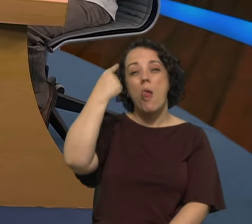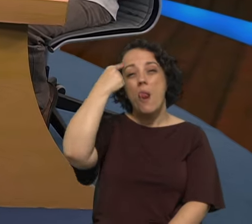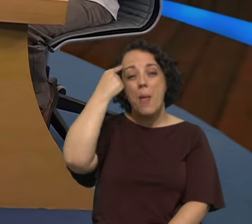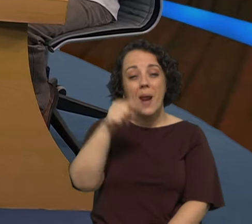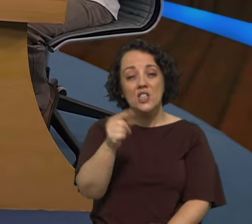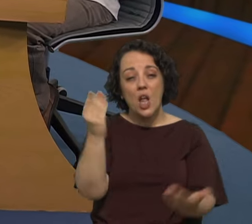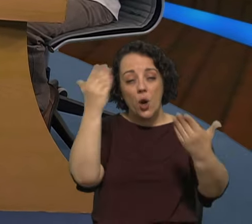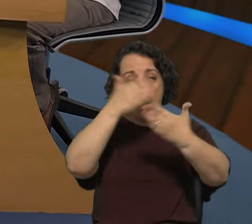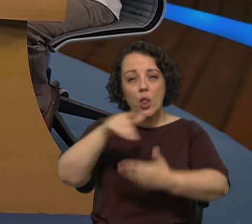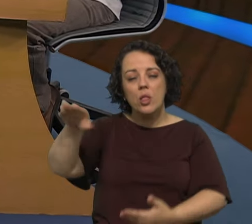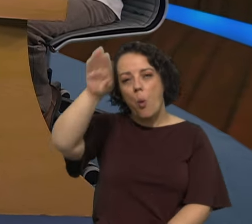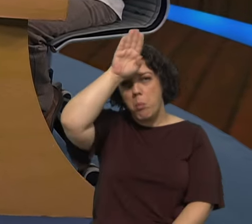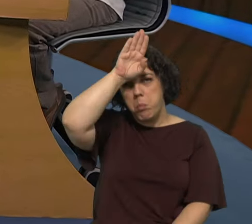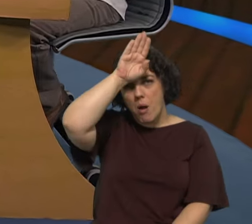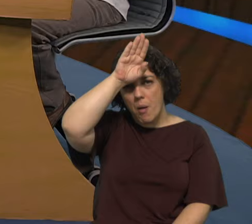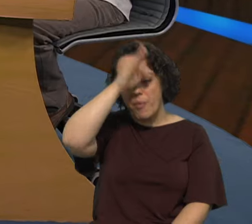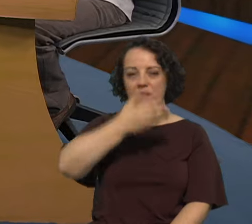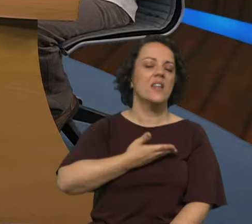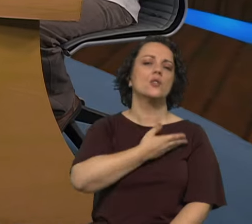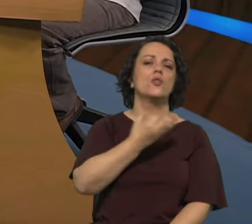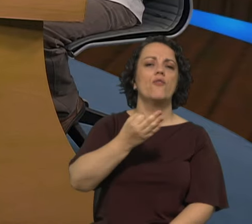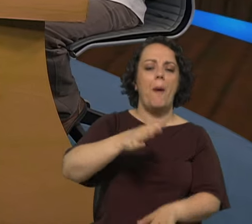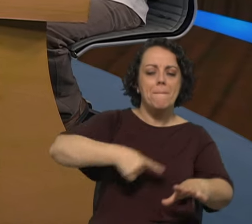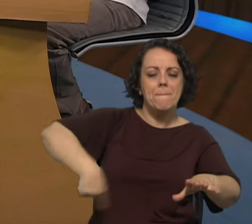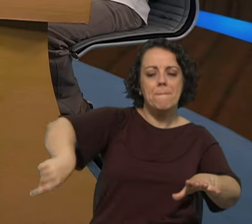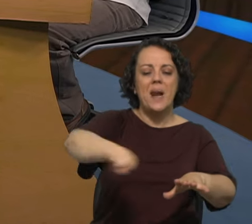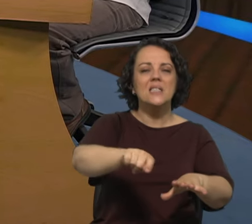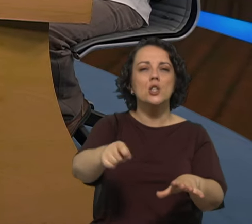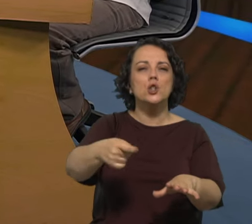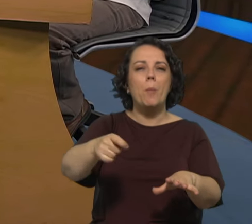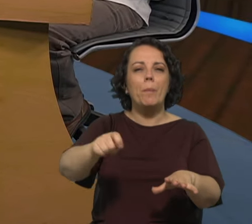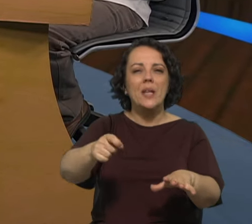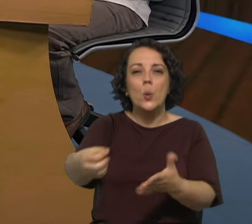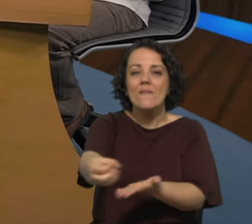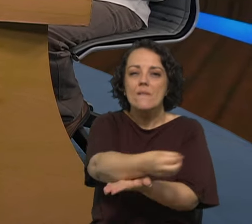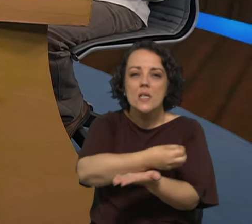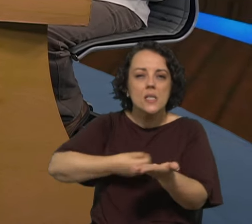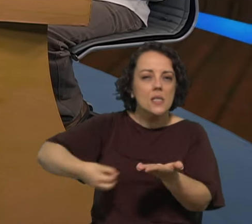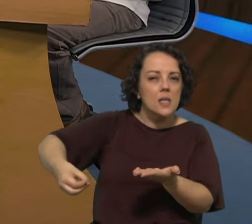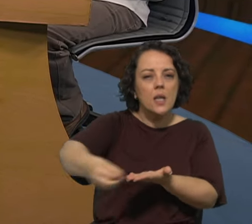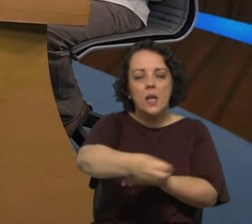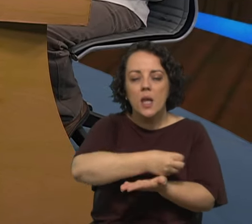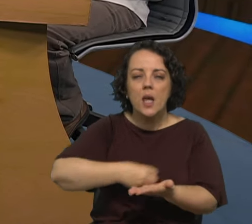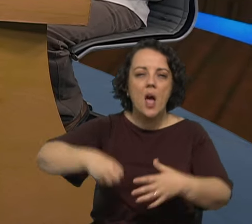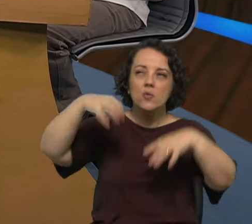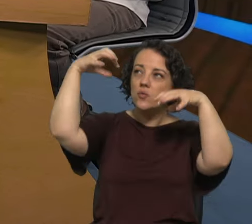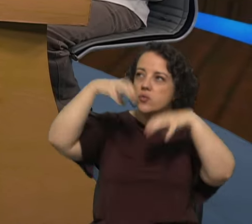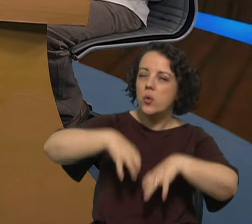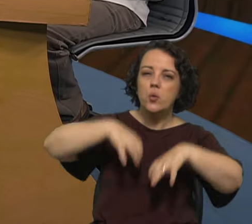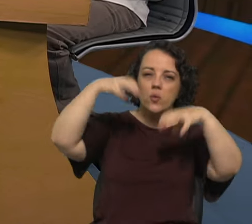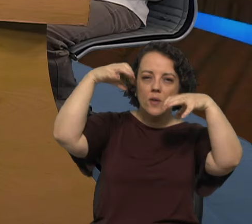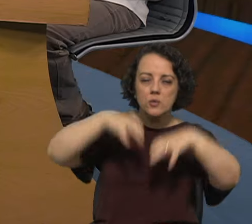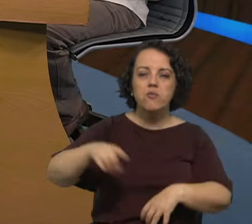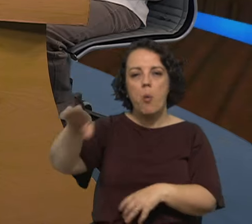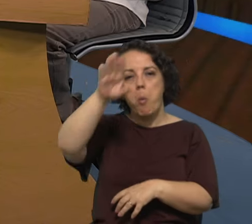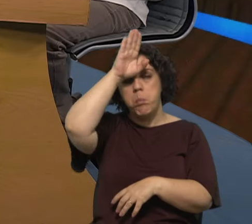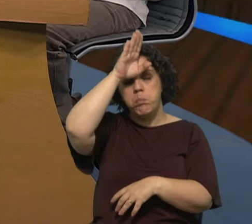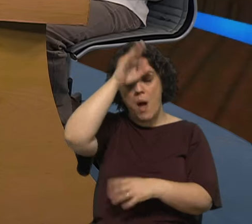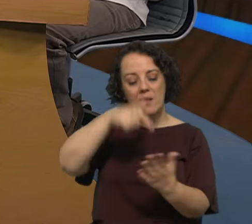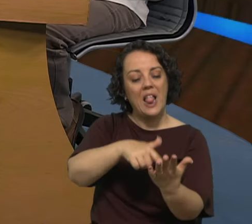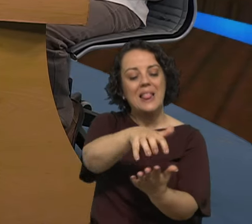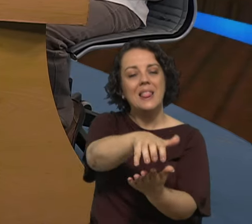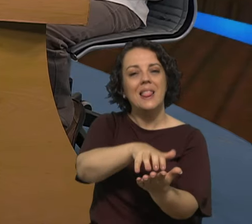o Papa Francisco fez numa praça de São Pedro vazia e a chover em que o Papa pegou no texto